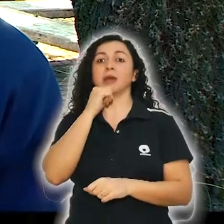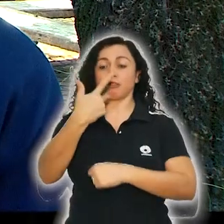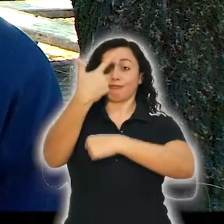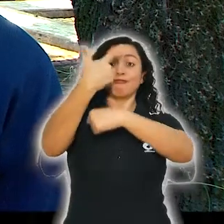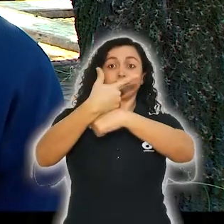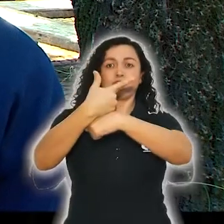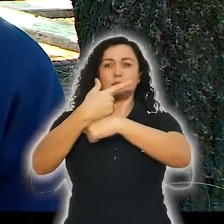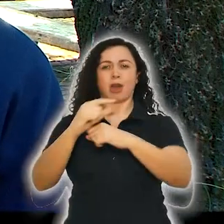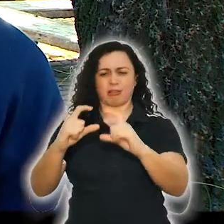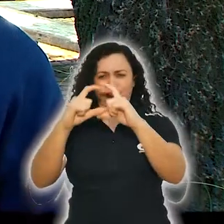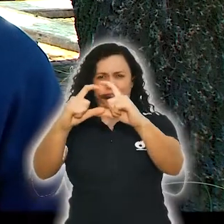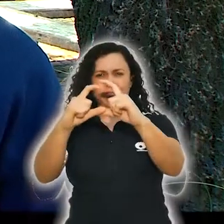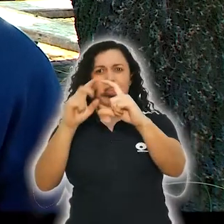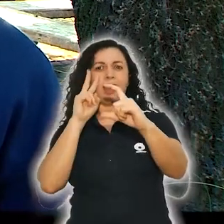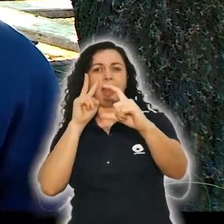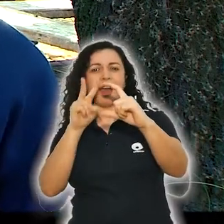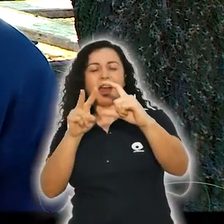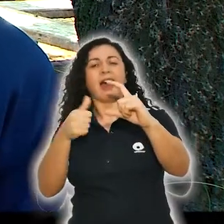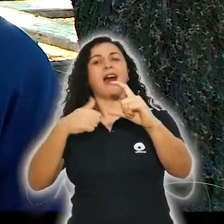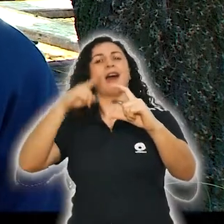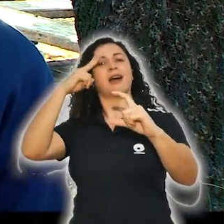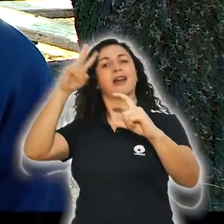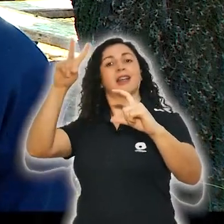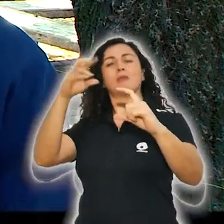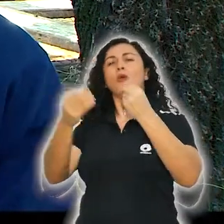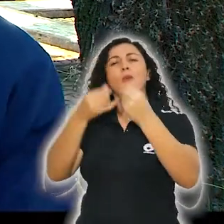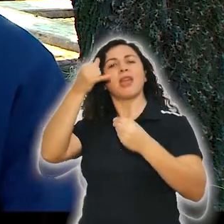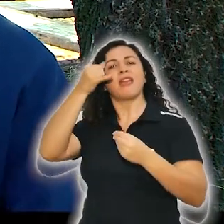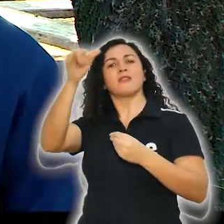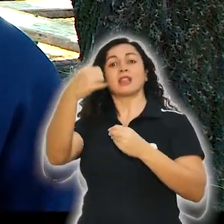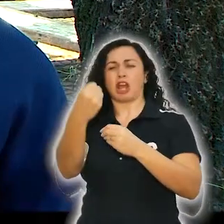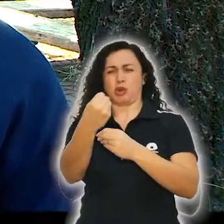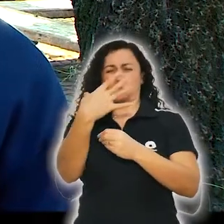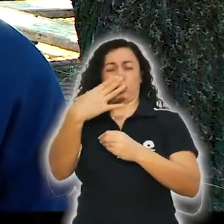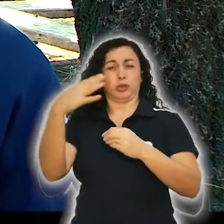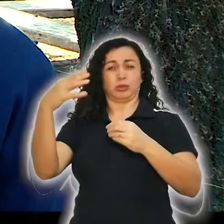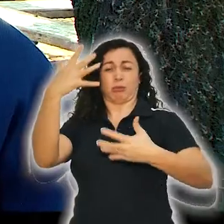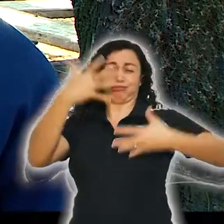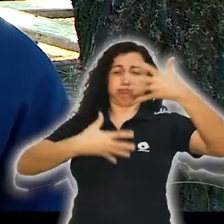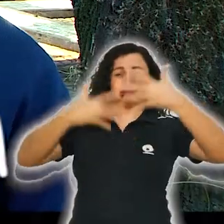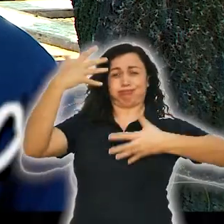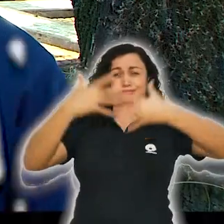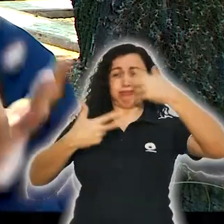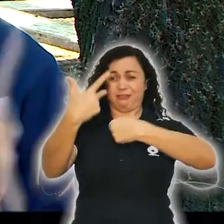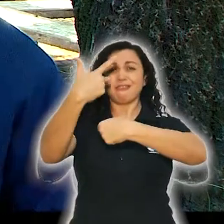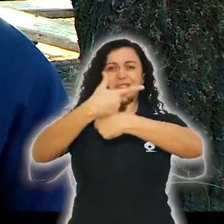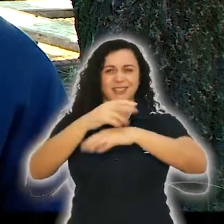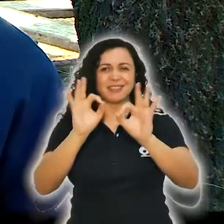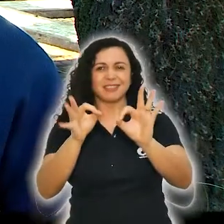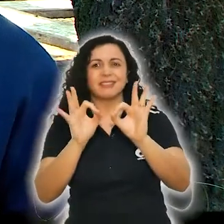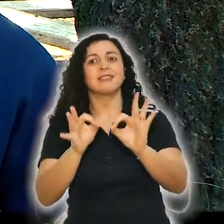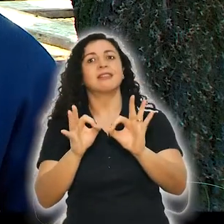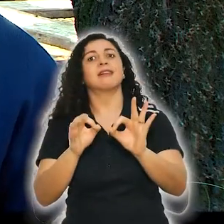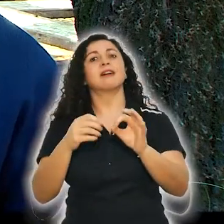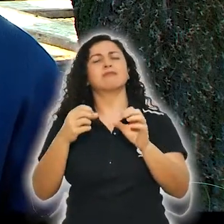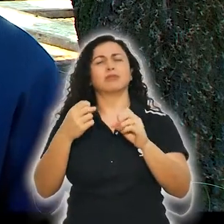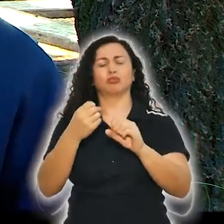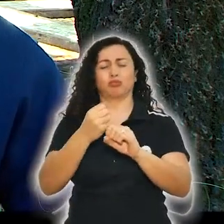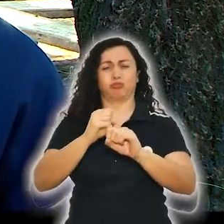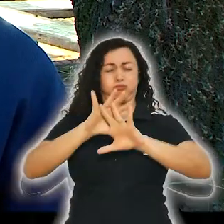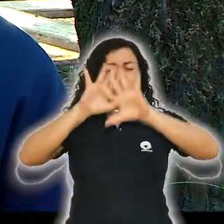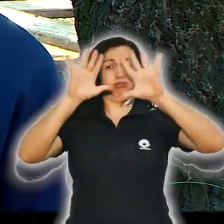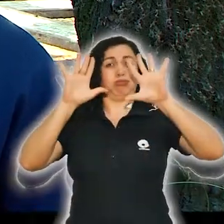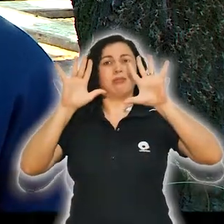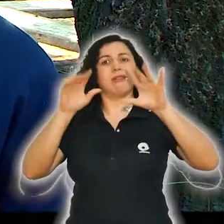uma câmera, né? E a gente já aprendeu como é que evitar, por exemplo, da luz atrapalhar a filmagem quando está com brilho